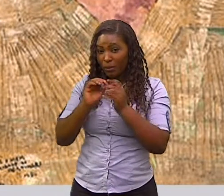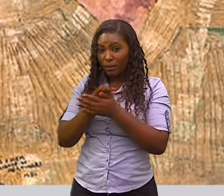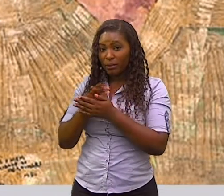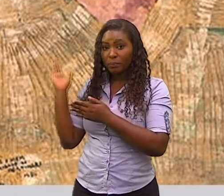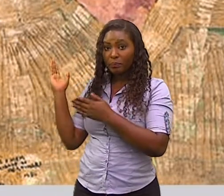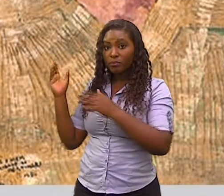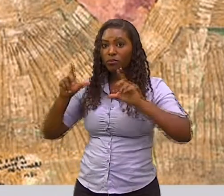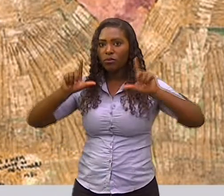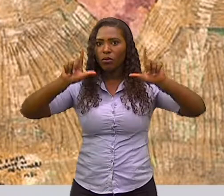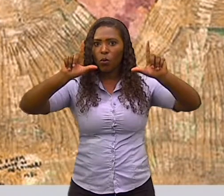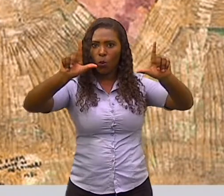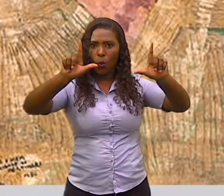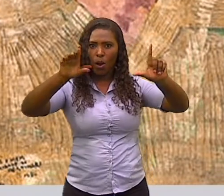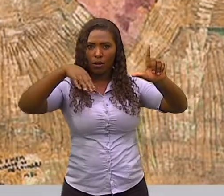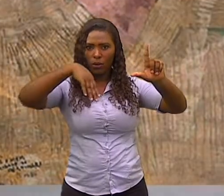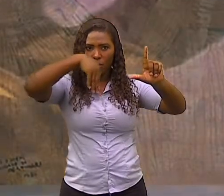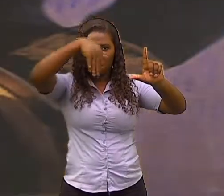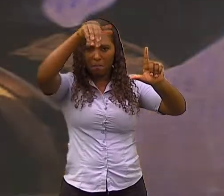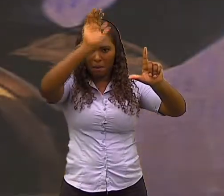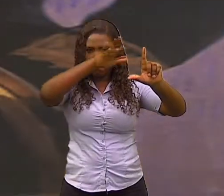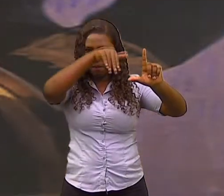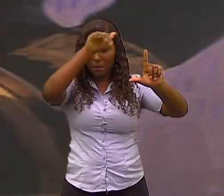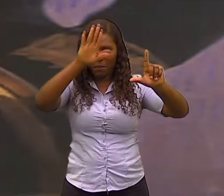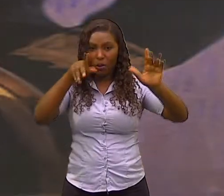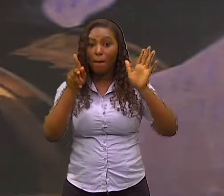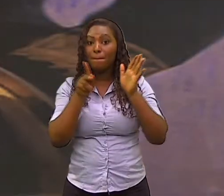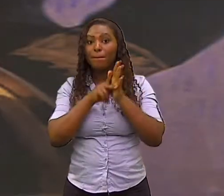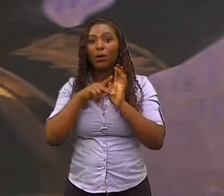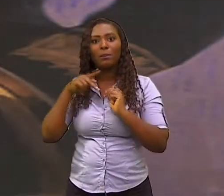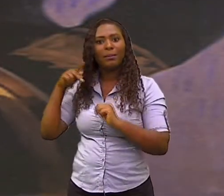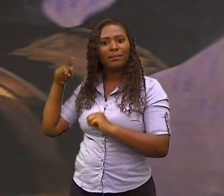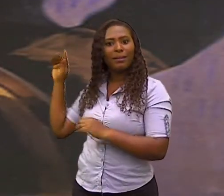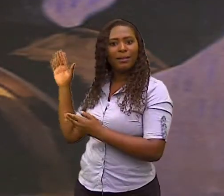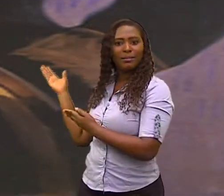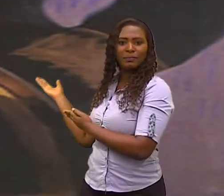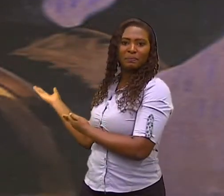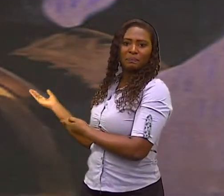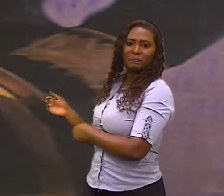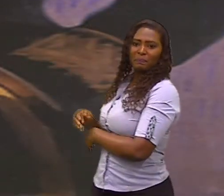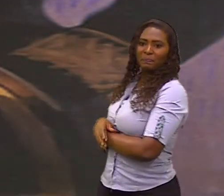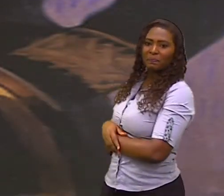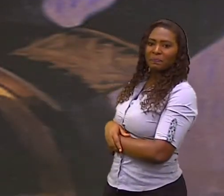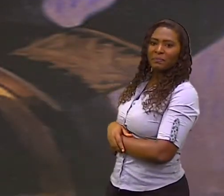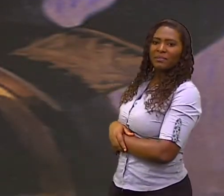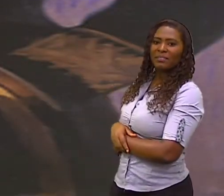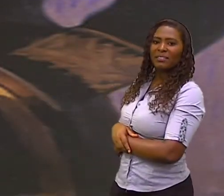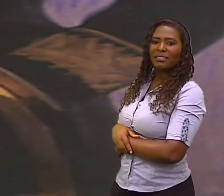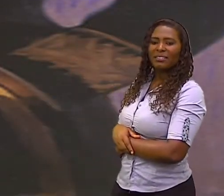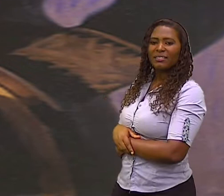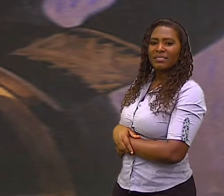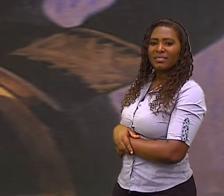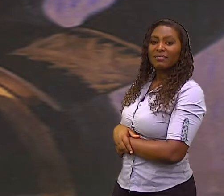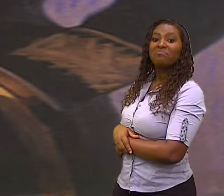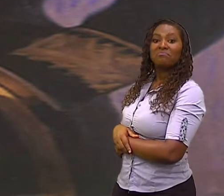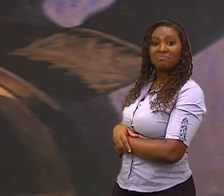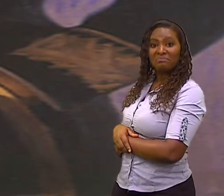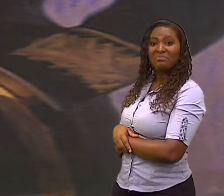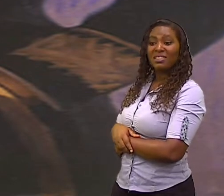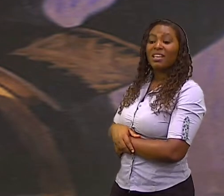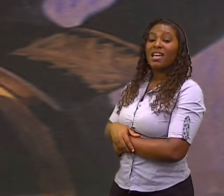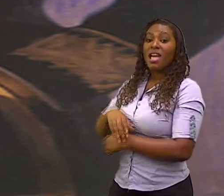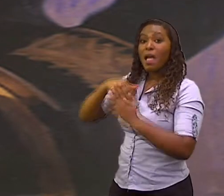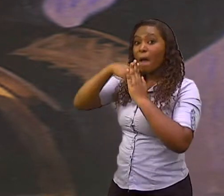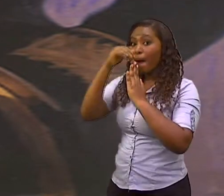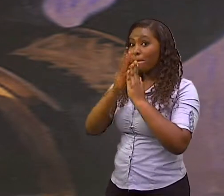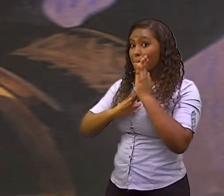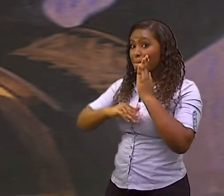ele pintou e o quadro que foi escolhido. Vou até sair um pouquinho aqui lá para você entender. É o retrato de